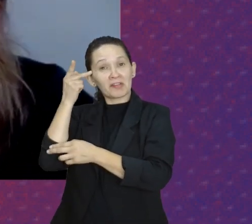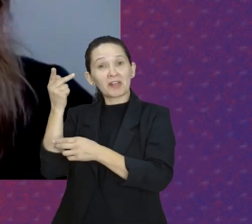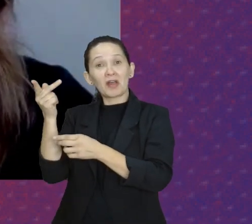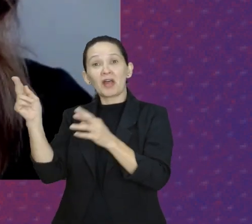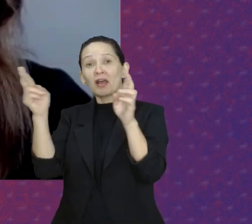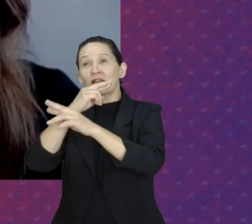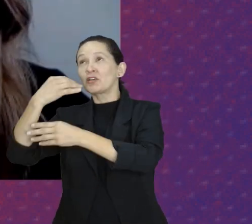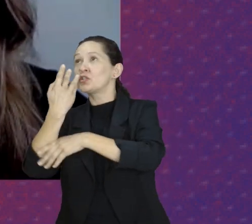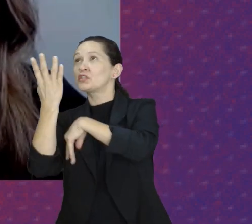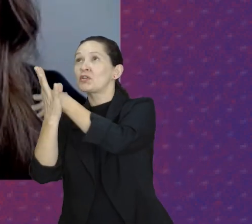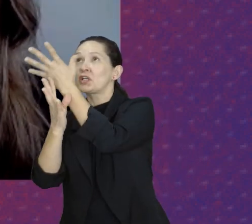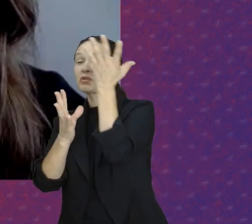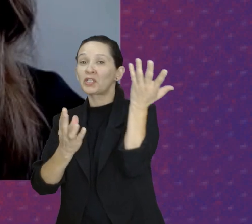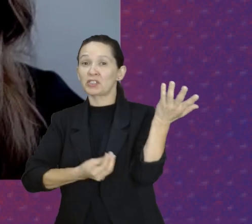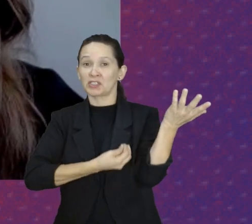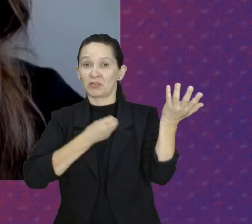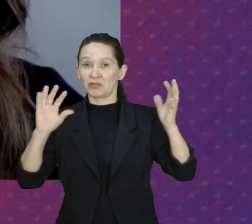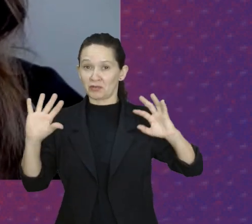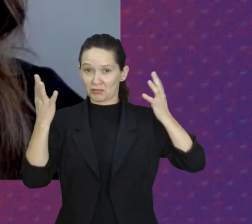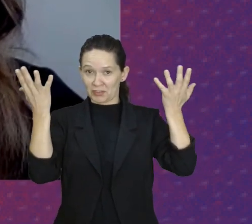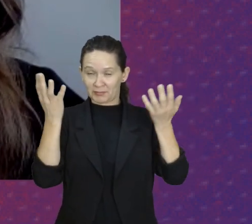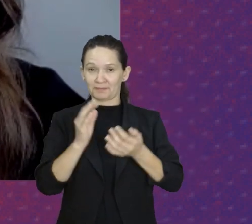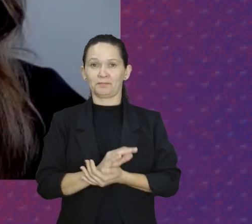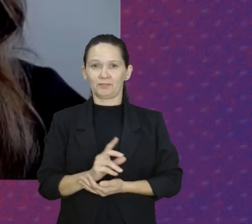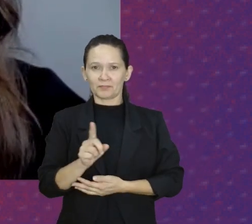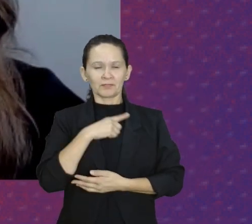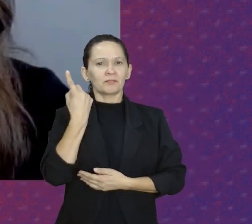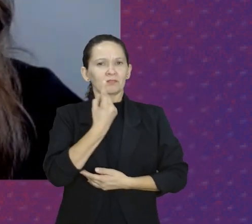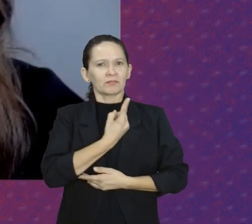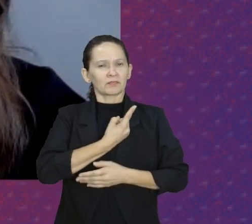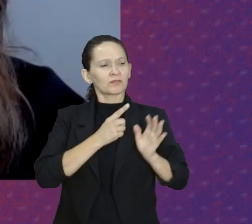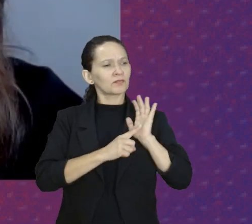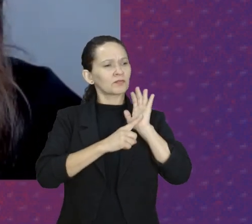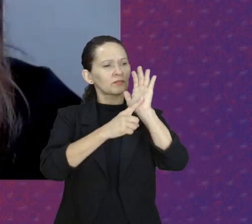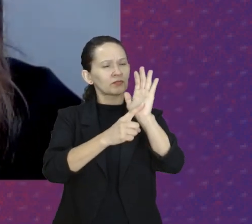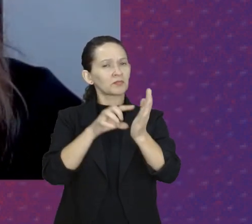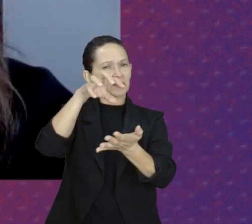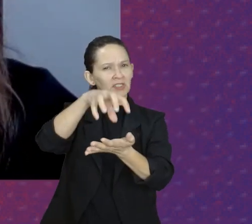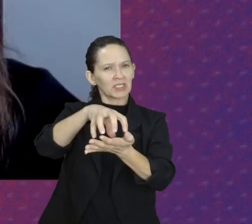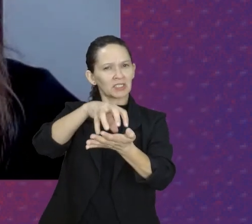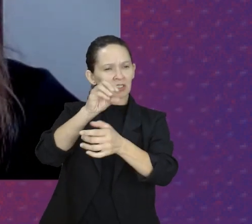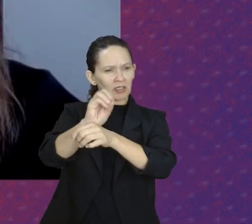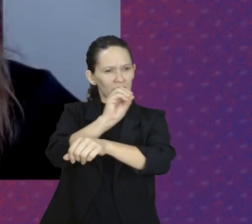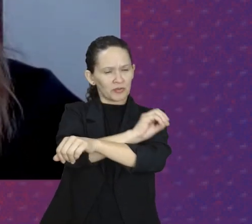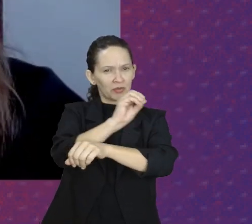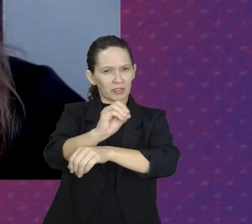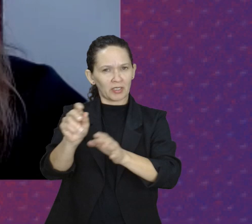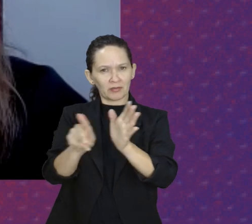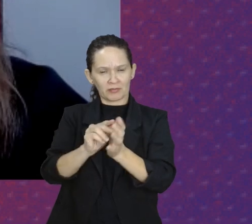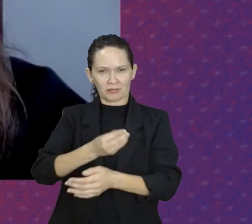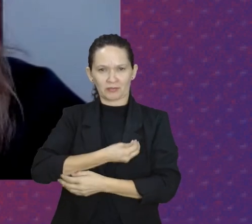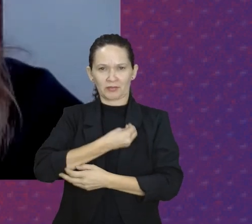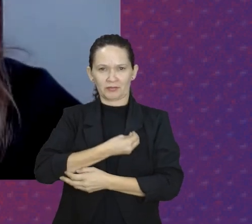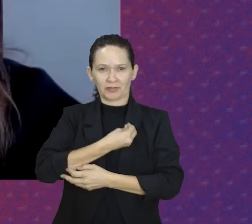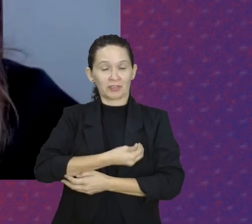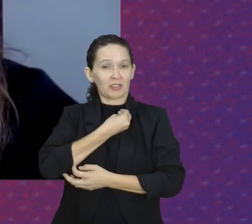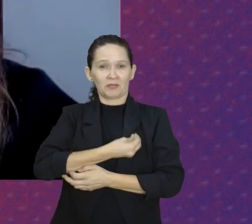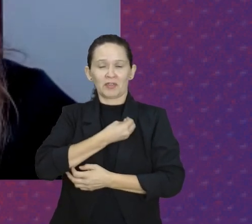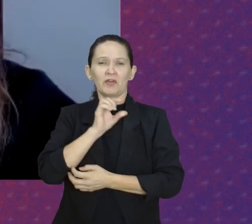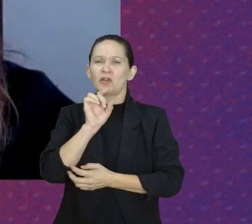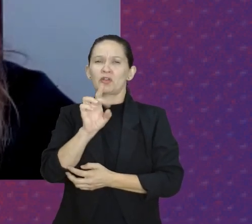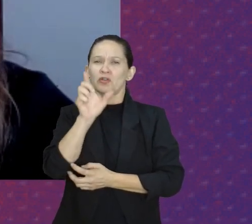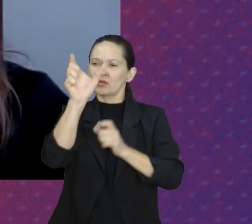com a natureza. Então, a gente traz essa centralidade do cuidado para a vida, e para a vida não só